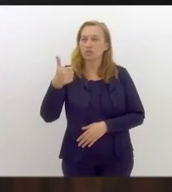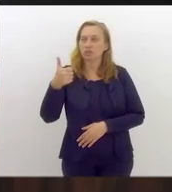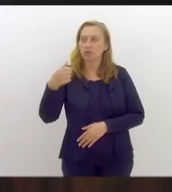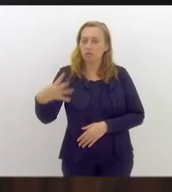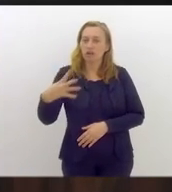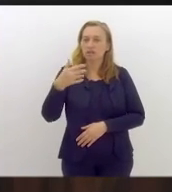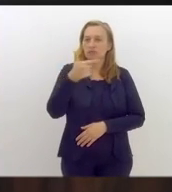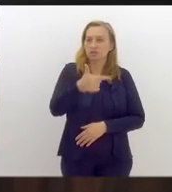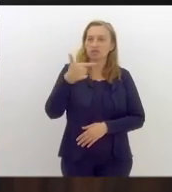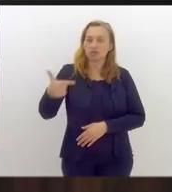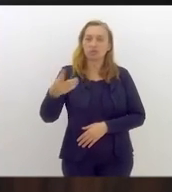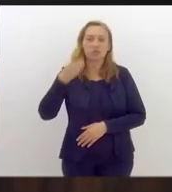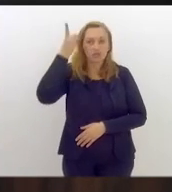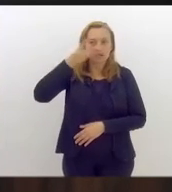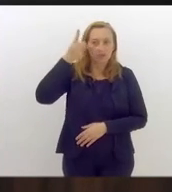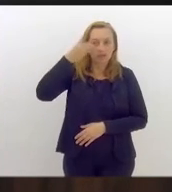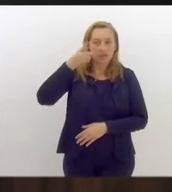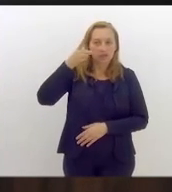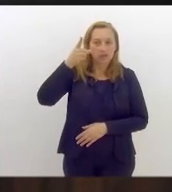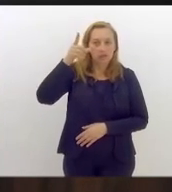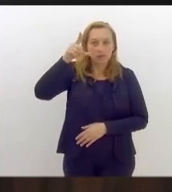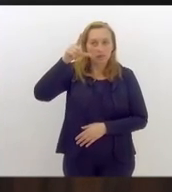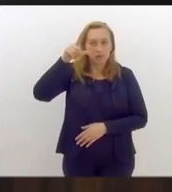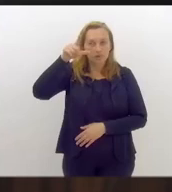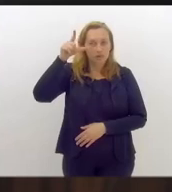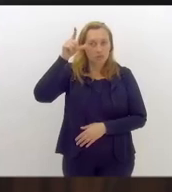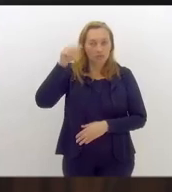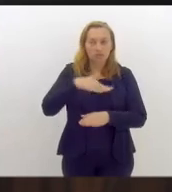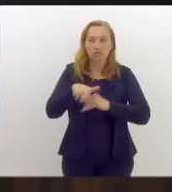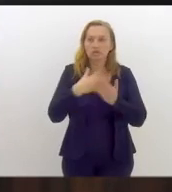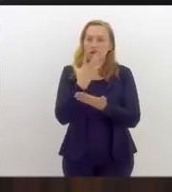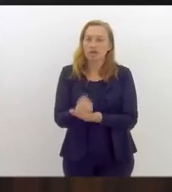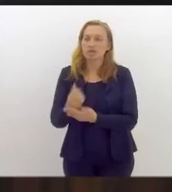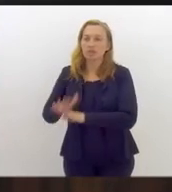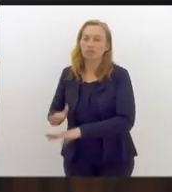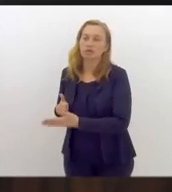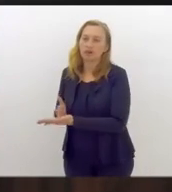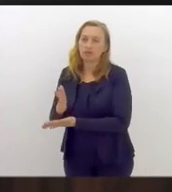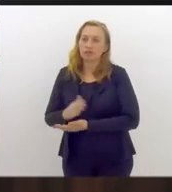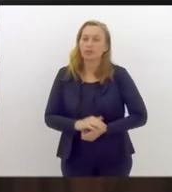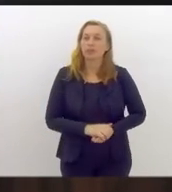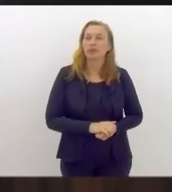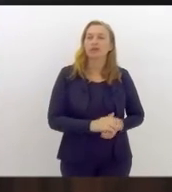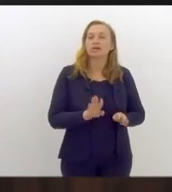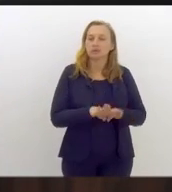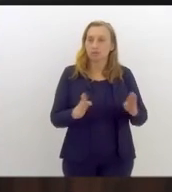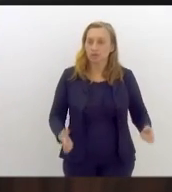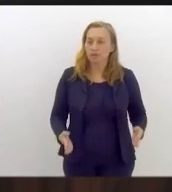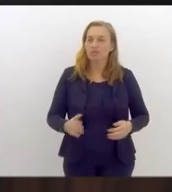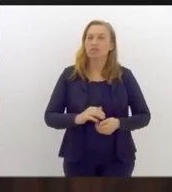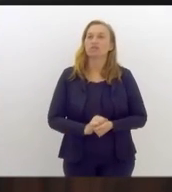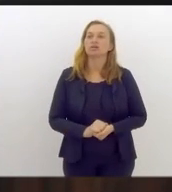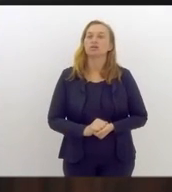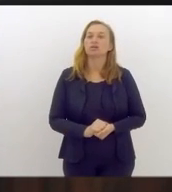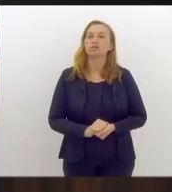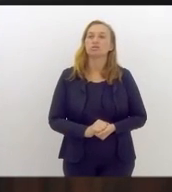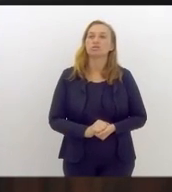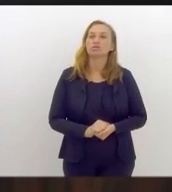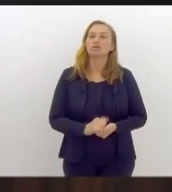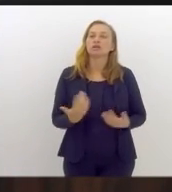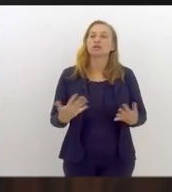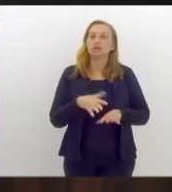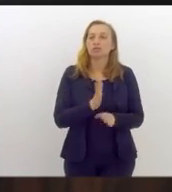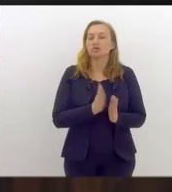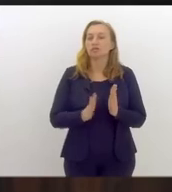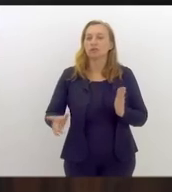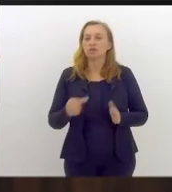6444 de 22, da deputada Lucinha. Senhores que aprovam, permaneçam como estão, aprovado. Há sobre a mesa, para inclusão na ordem do